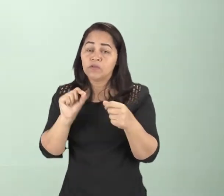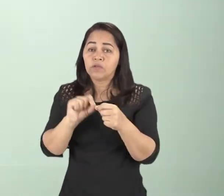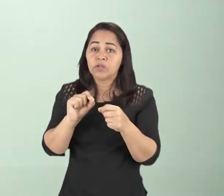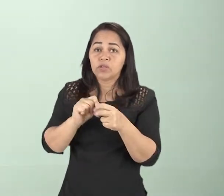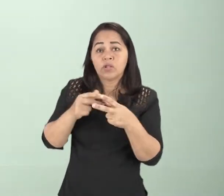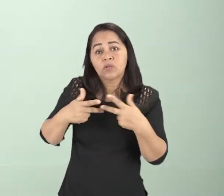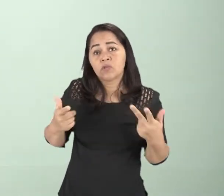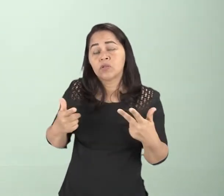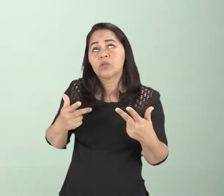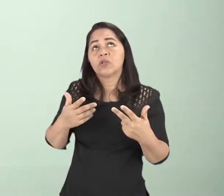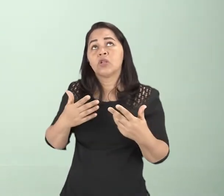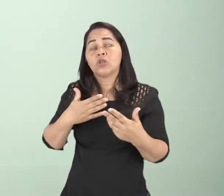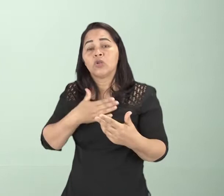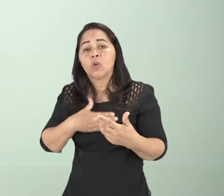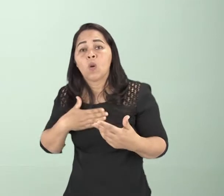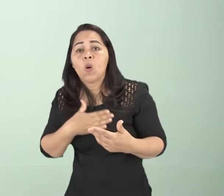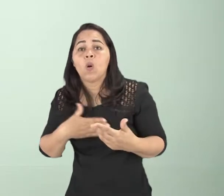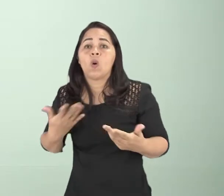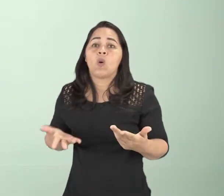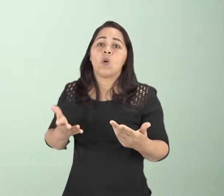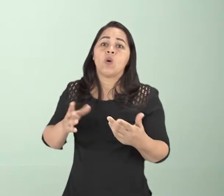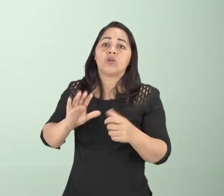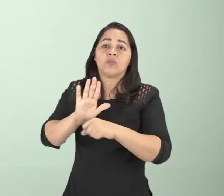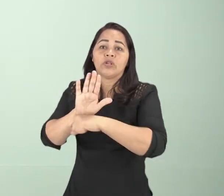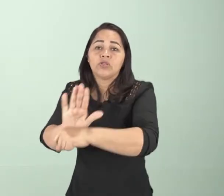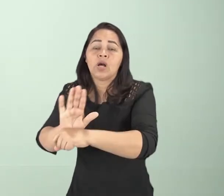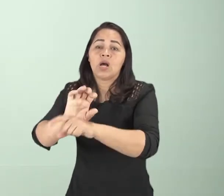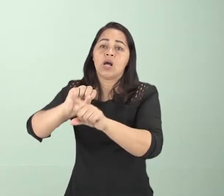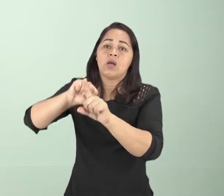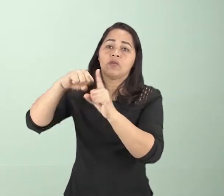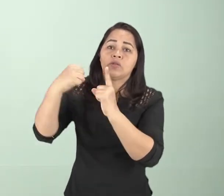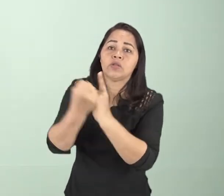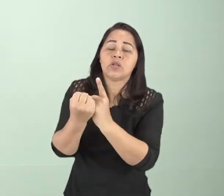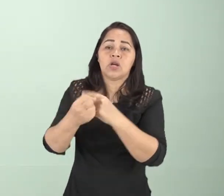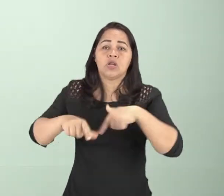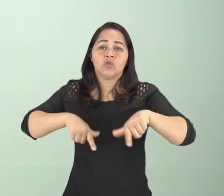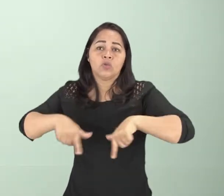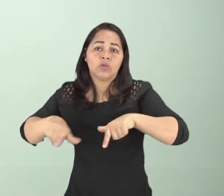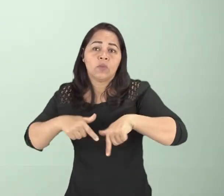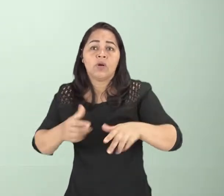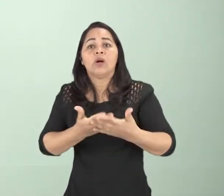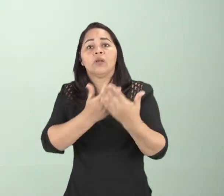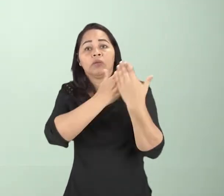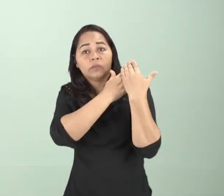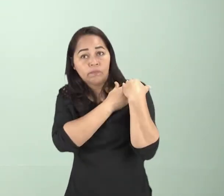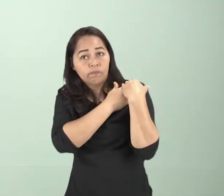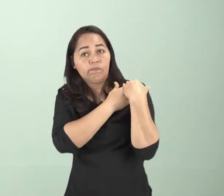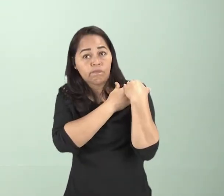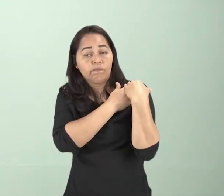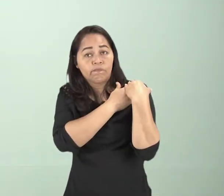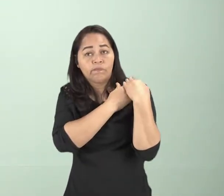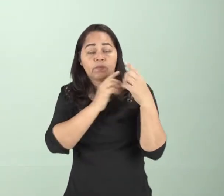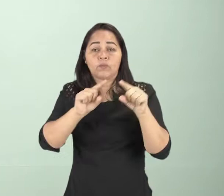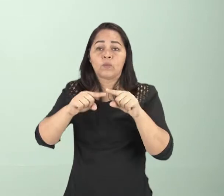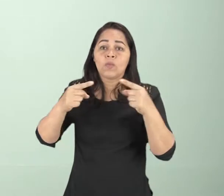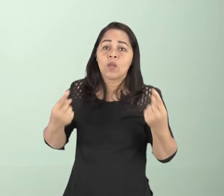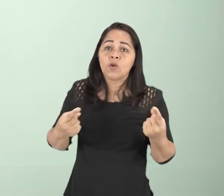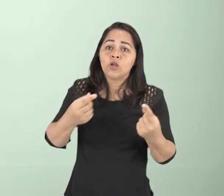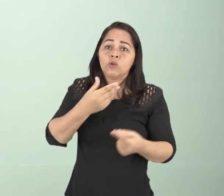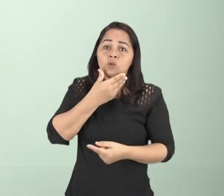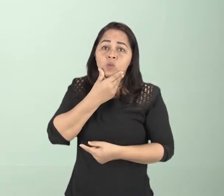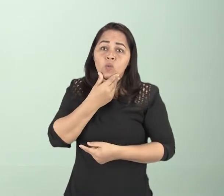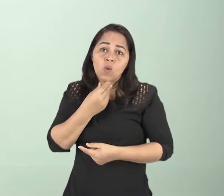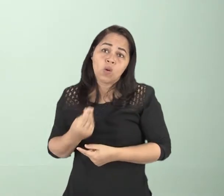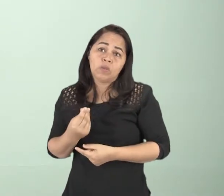que nos competem fazer, que é algo em prol da sociedade, trabalhar e as nossas obrigações. Porém, o homem foi desabituado